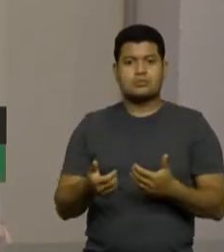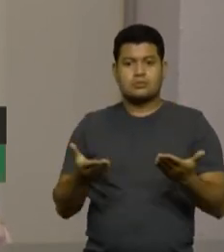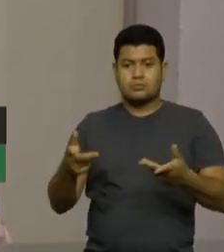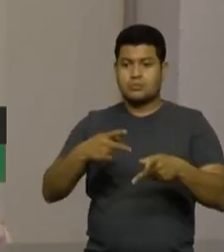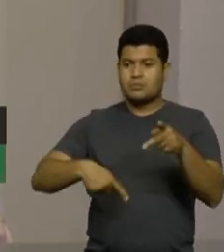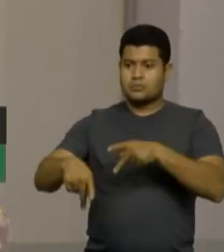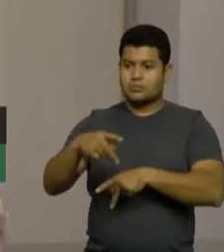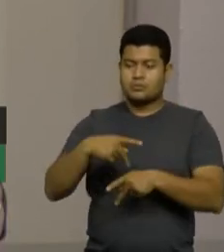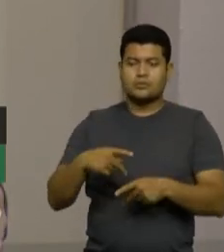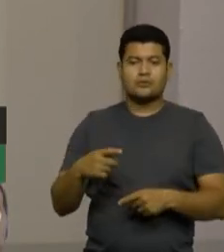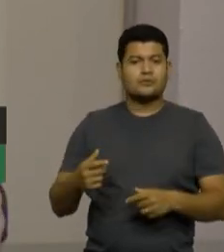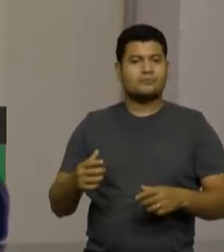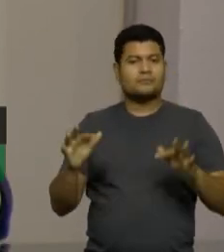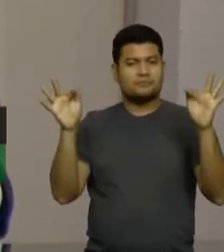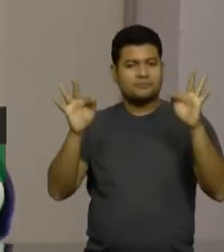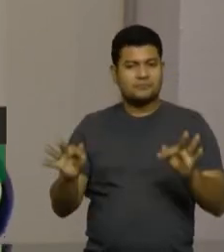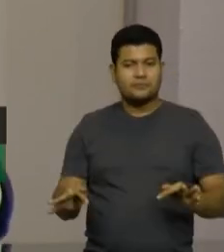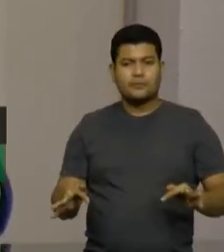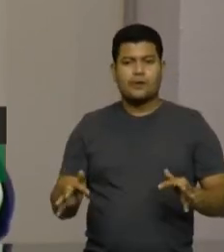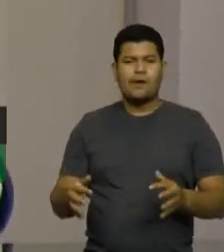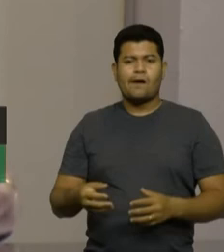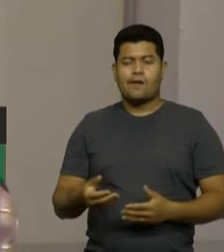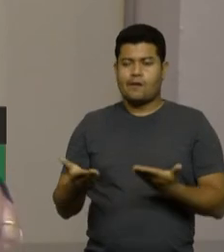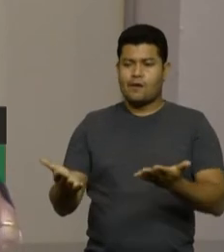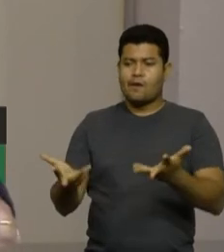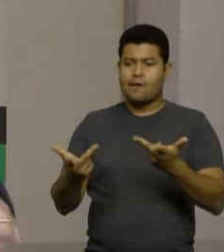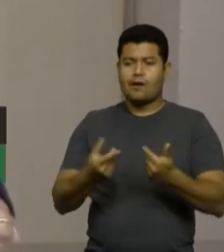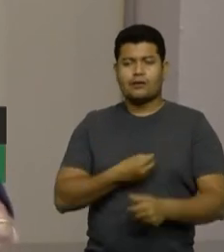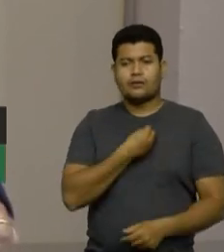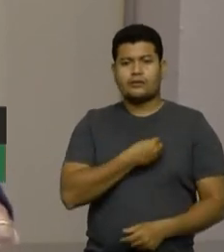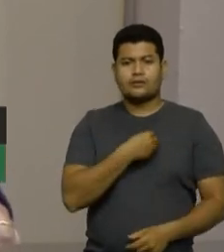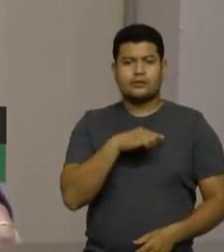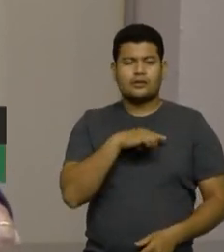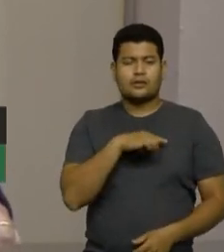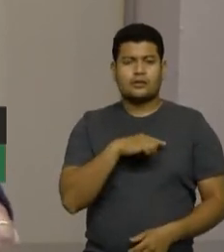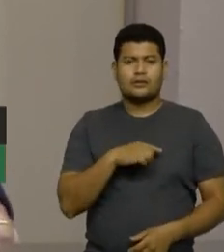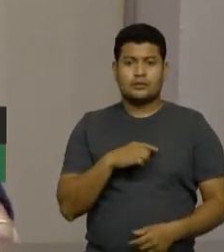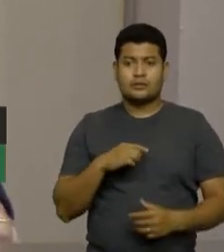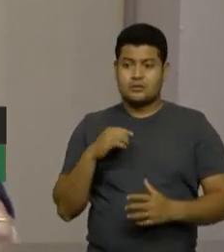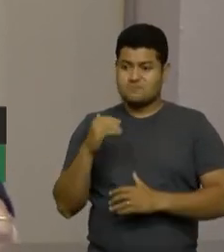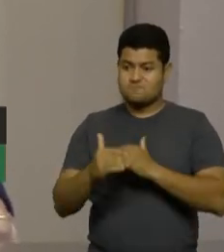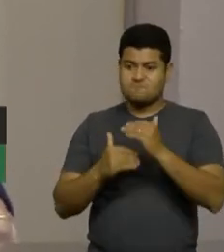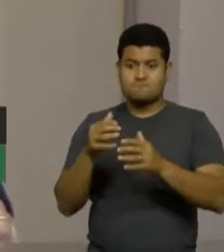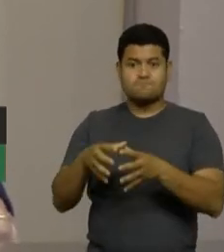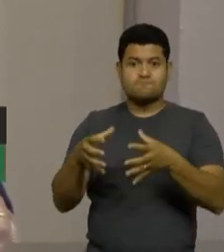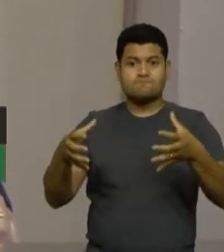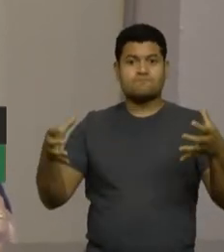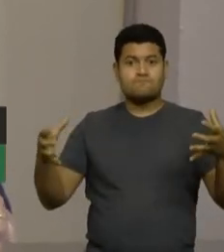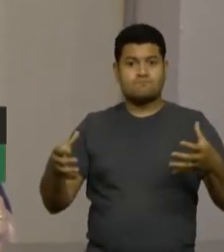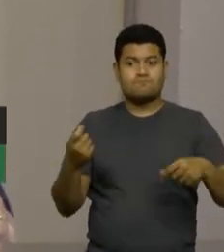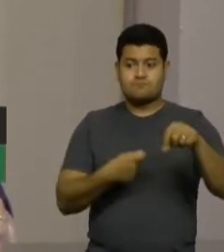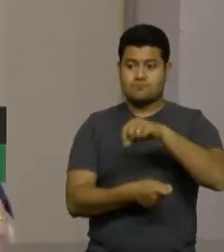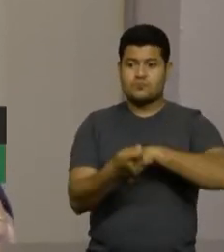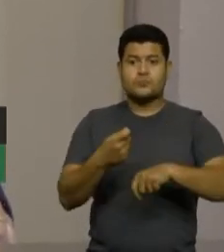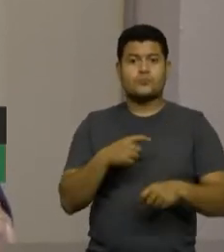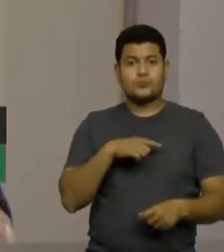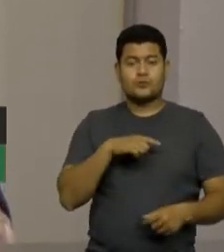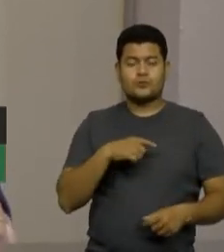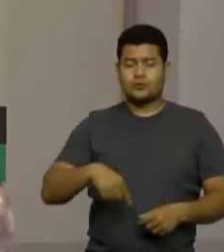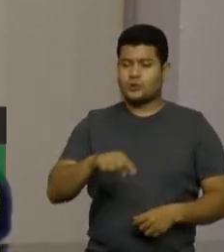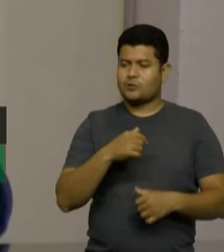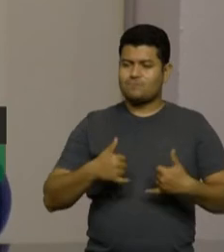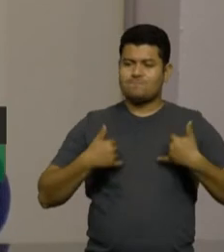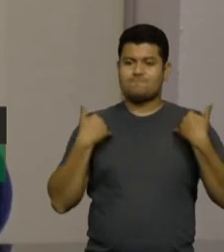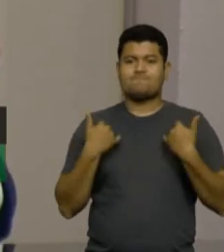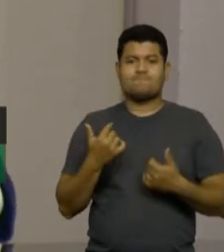vida, uma cidade em pleno desenvolvimento econômico que orgulha muito a todos nós catarinenses. E o